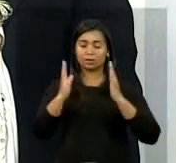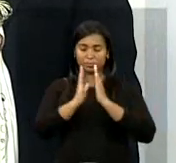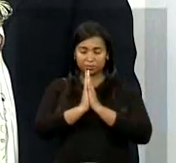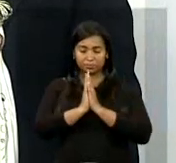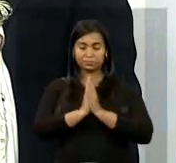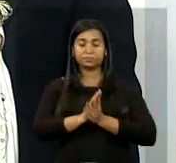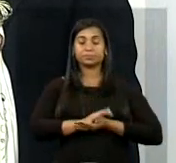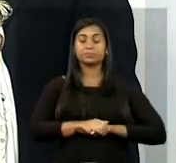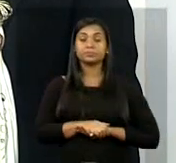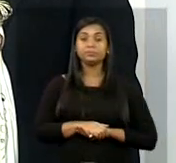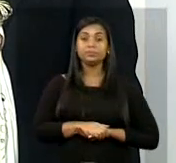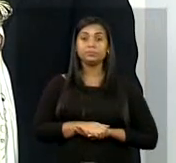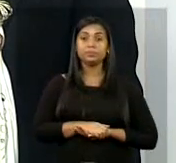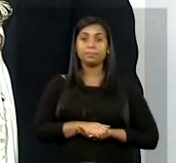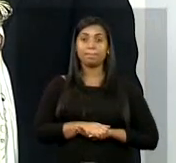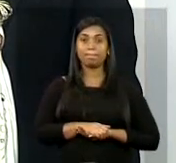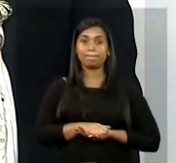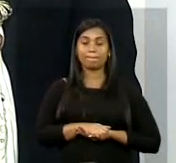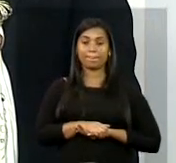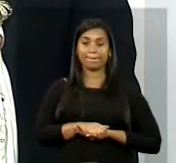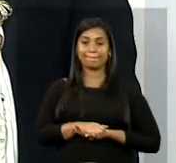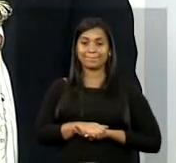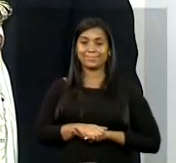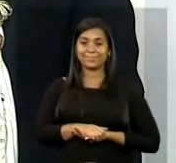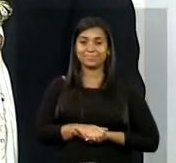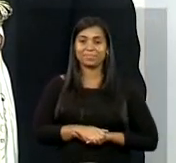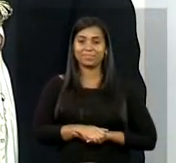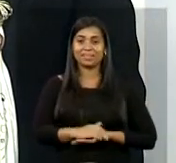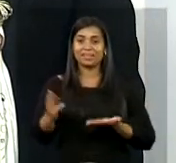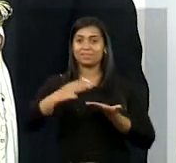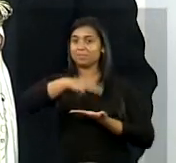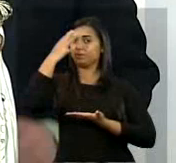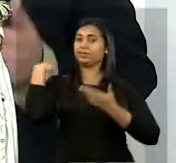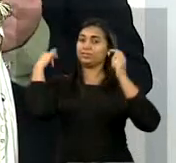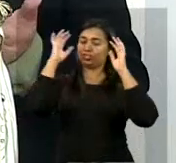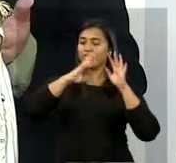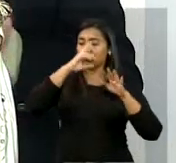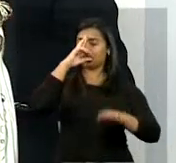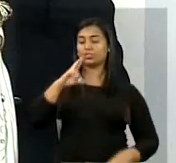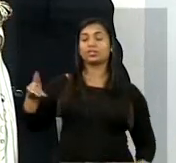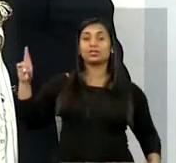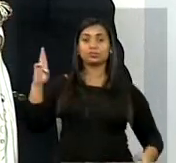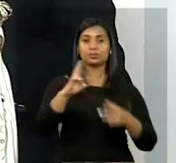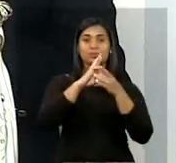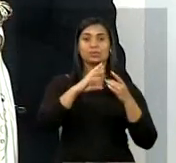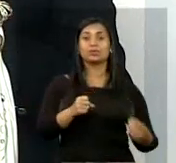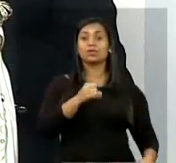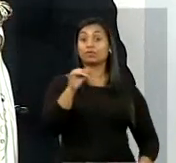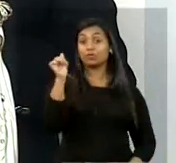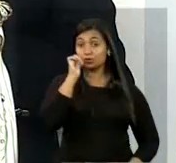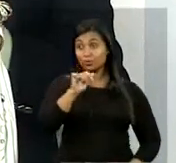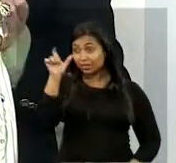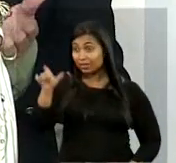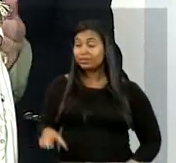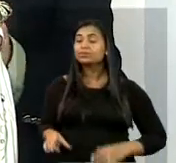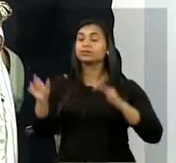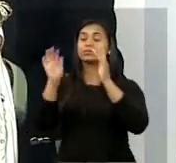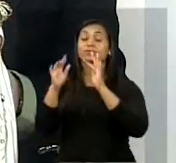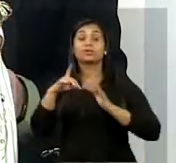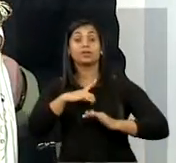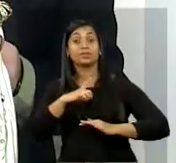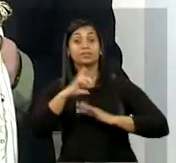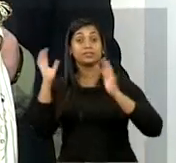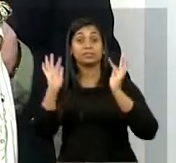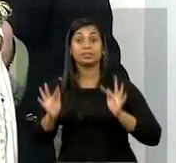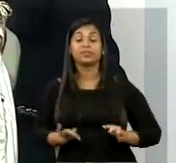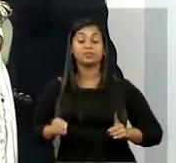pecadores, agora e na hora de nossa morte. Amém. Ave Maria, cheia de graça, o Senhor é convosco. Bendita